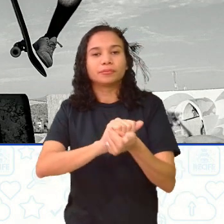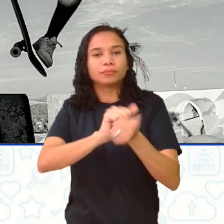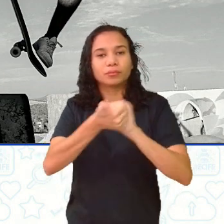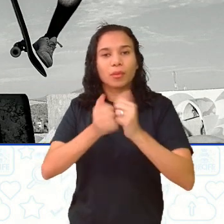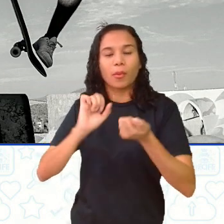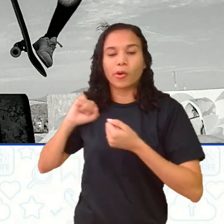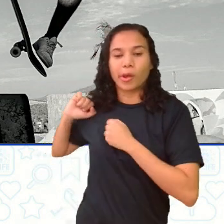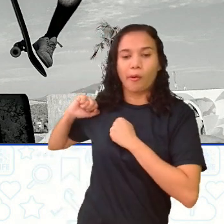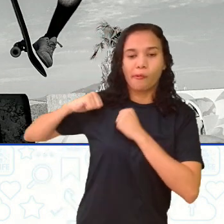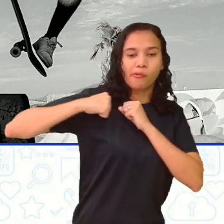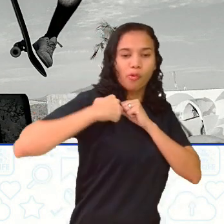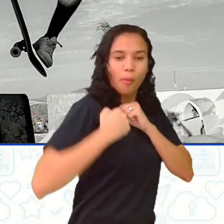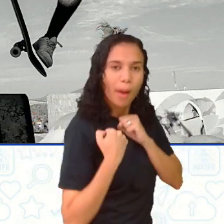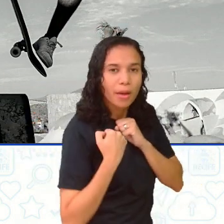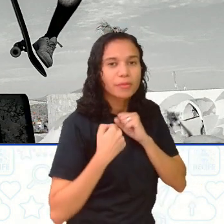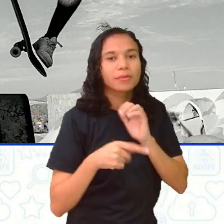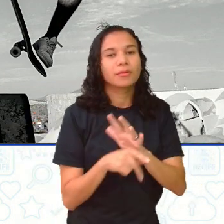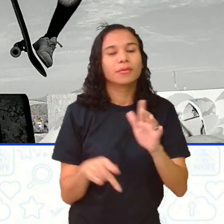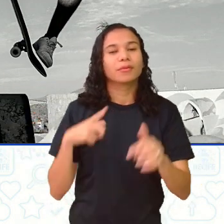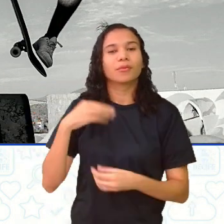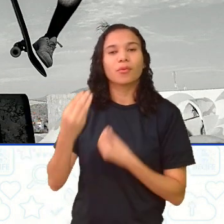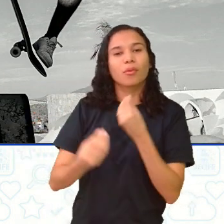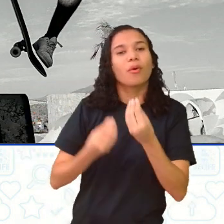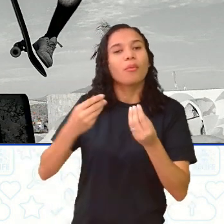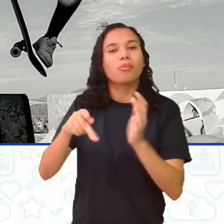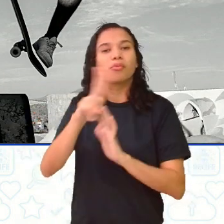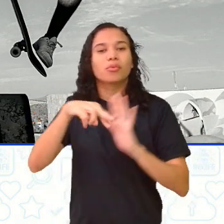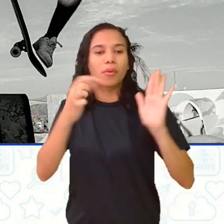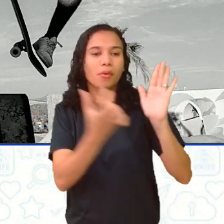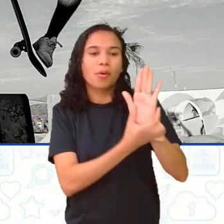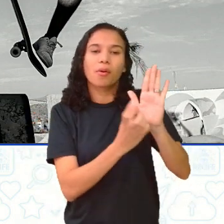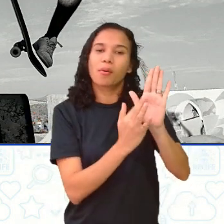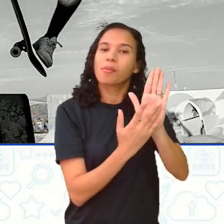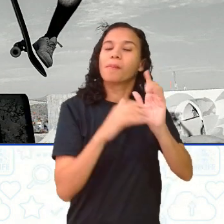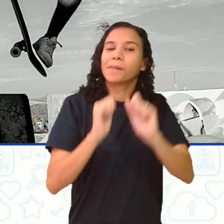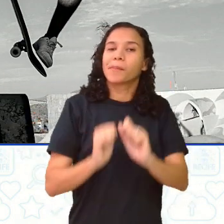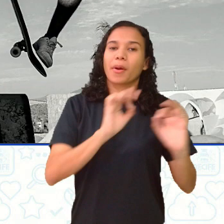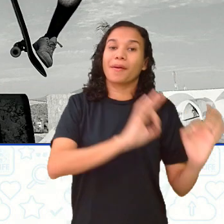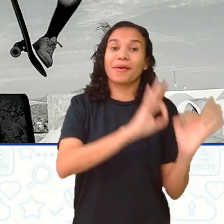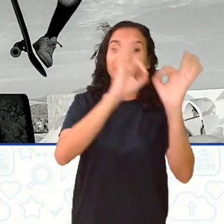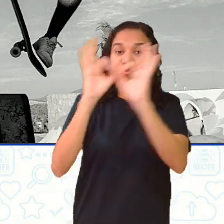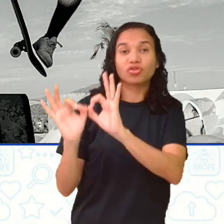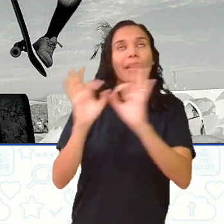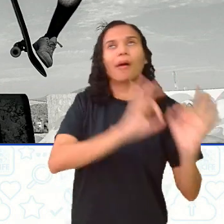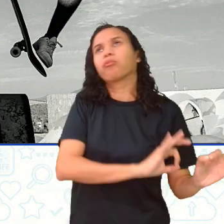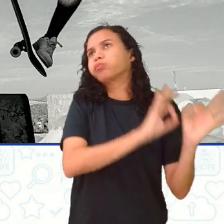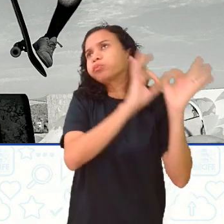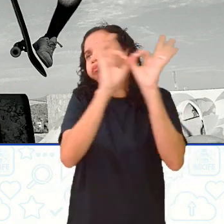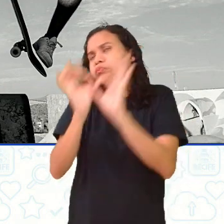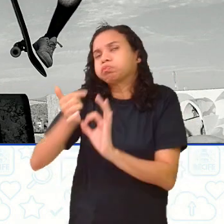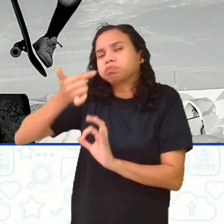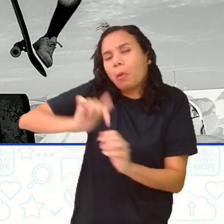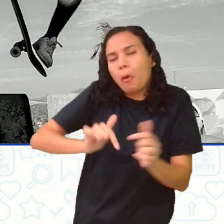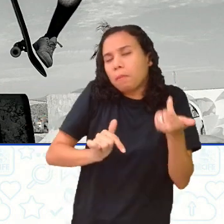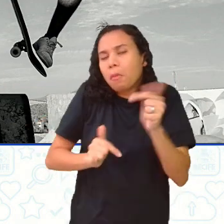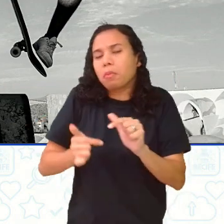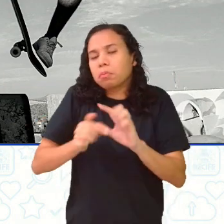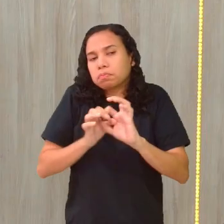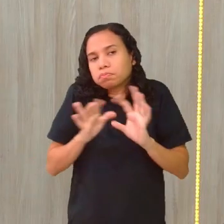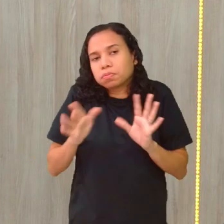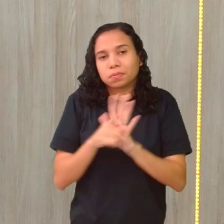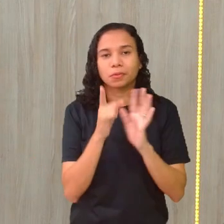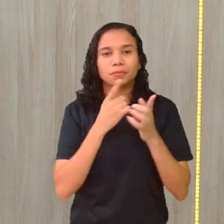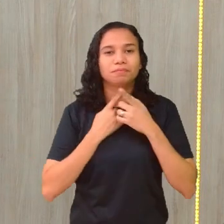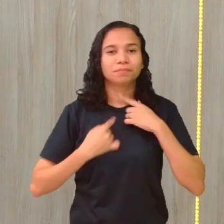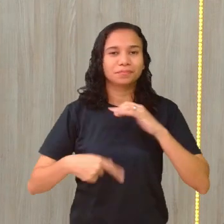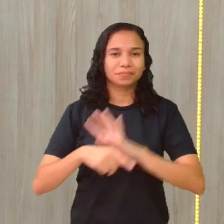combate e lá, né, através desse QR Code, vocês podem assistir ou reassistir, né? Caso vocês já tenham